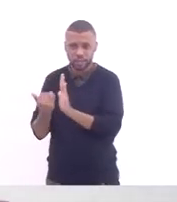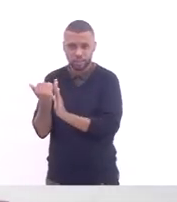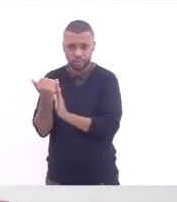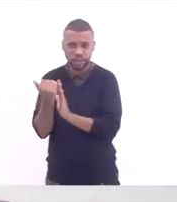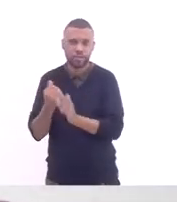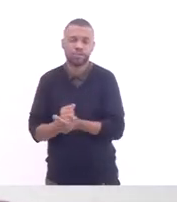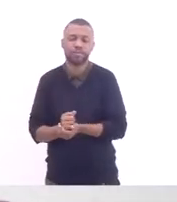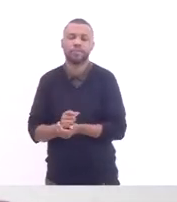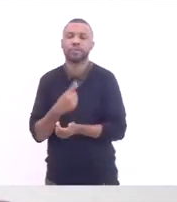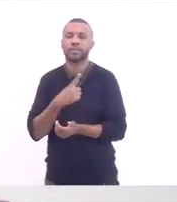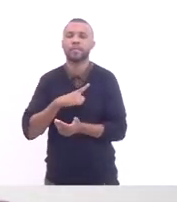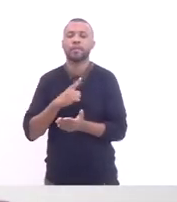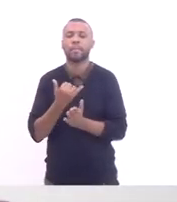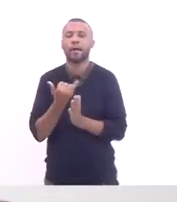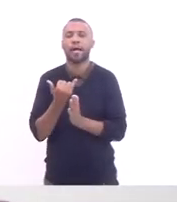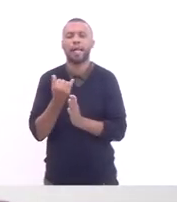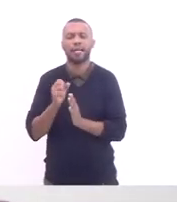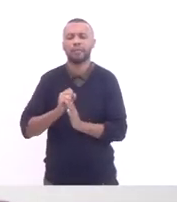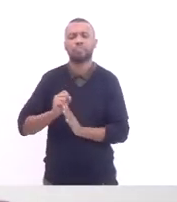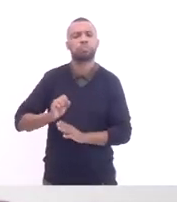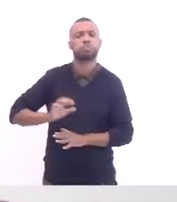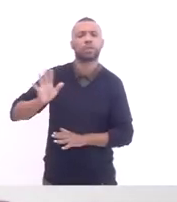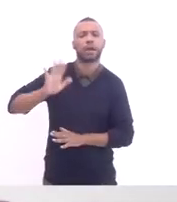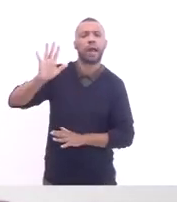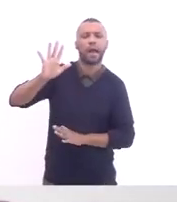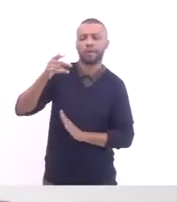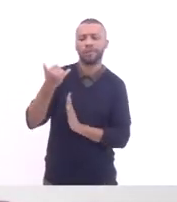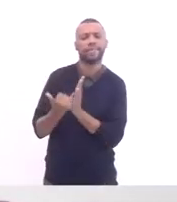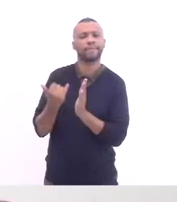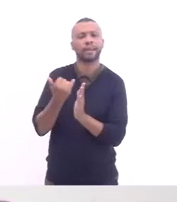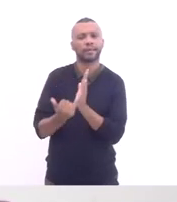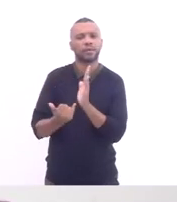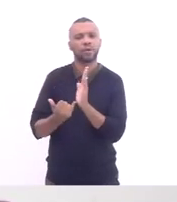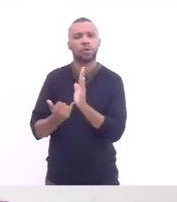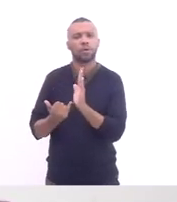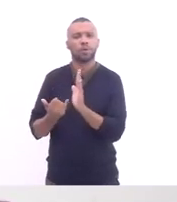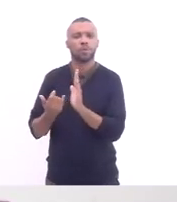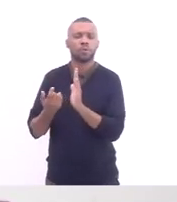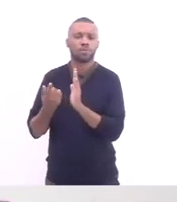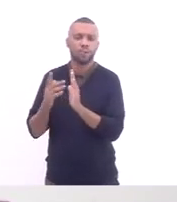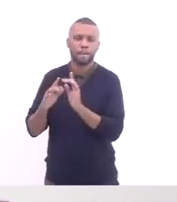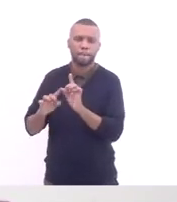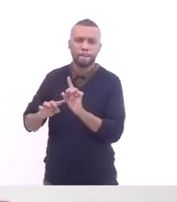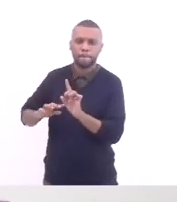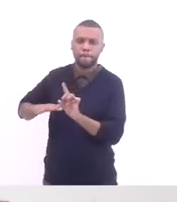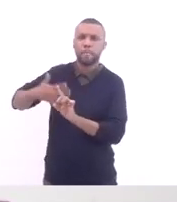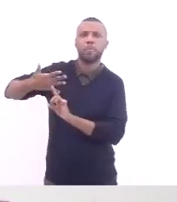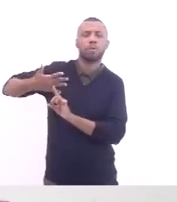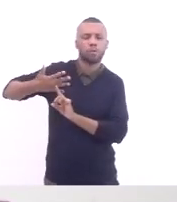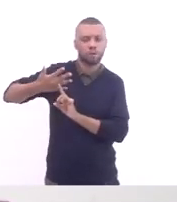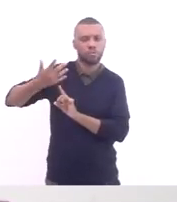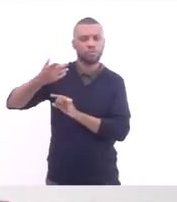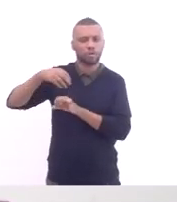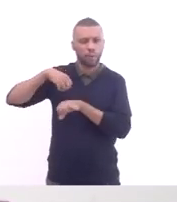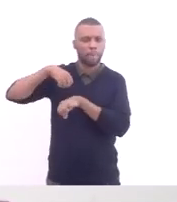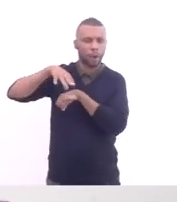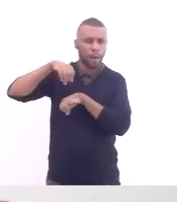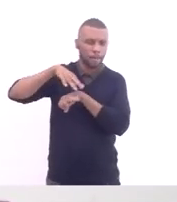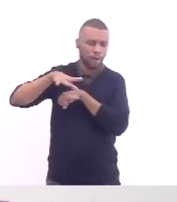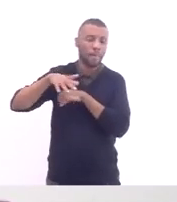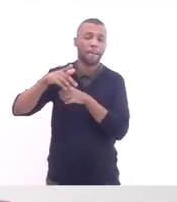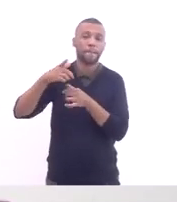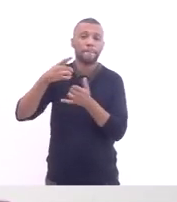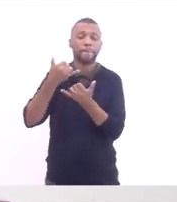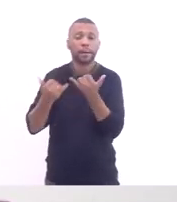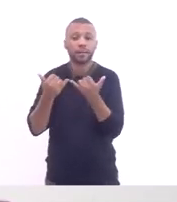tem uma inflação elevada, de acordo com o último boletim Focus parcial, né, de 6 de junho.